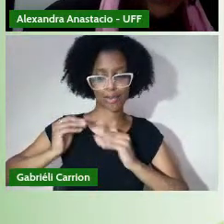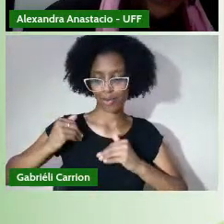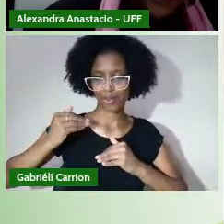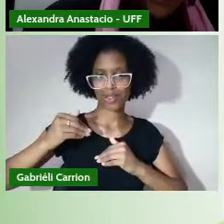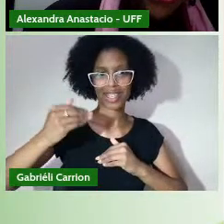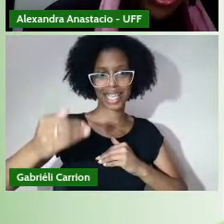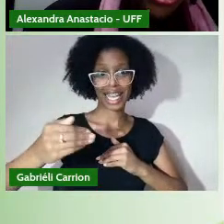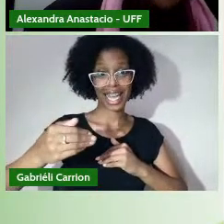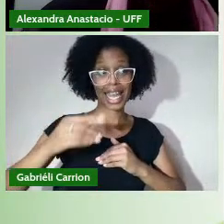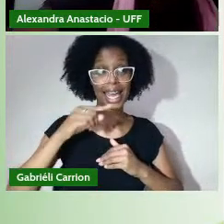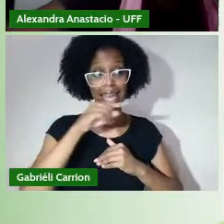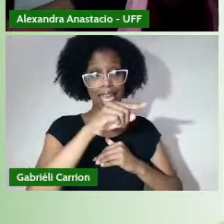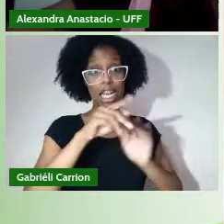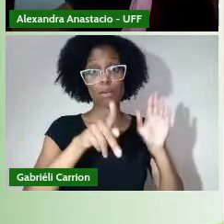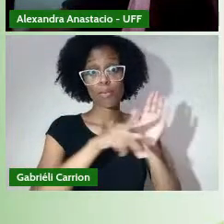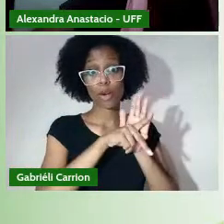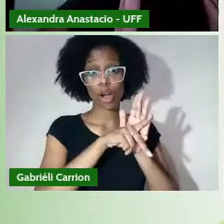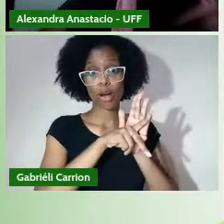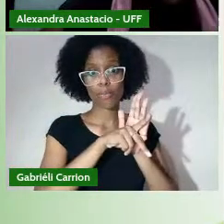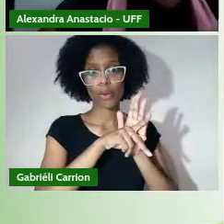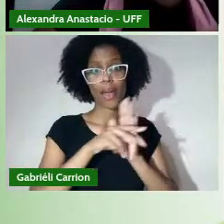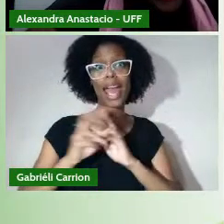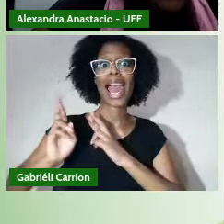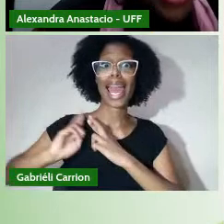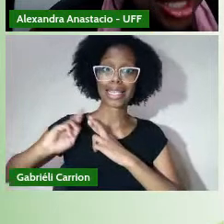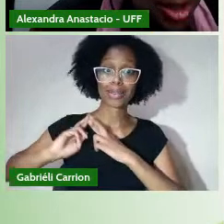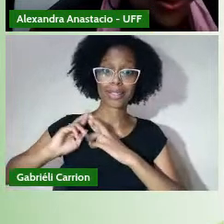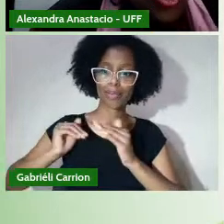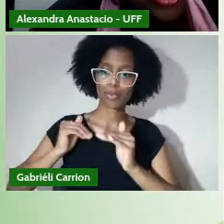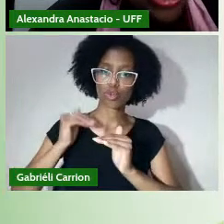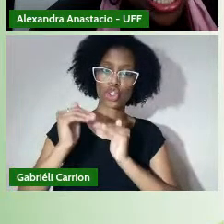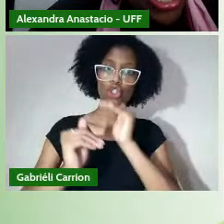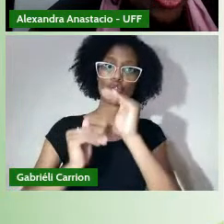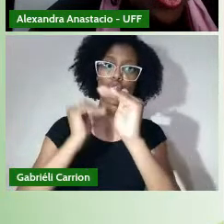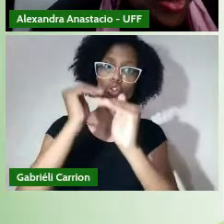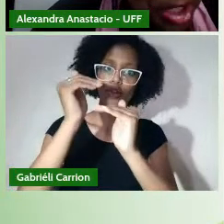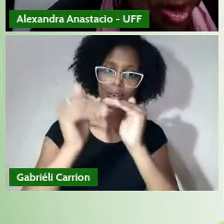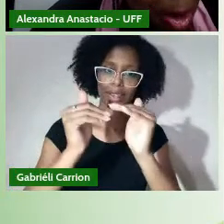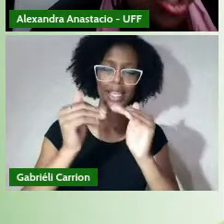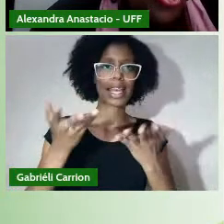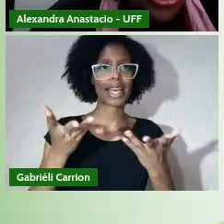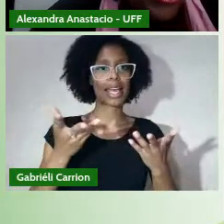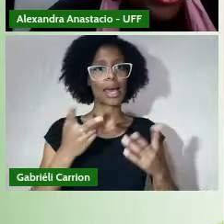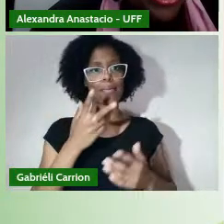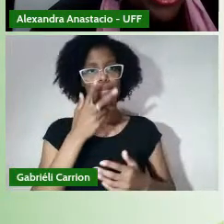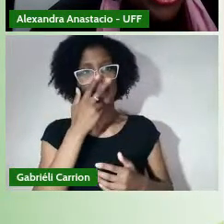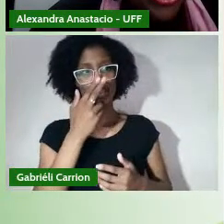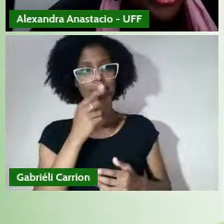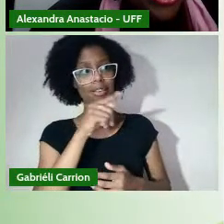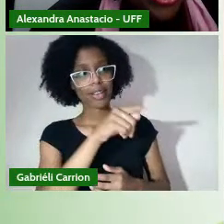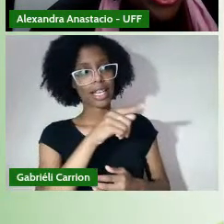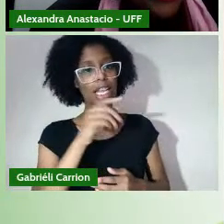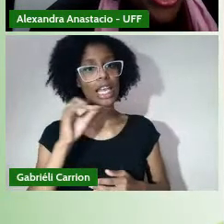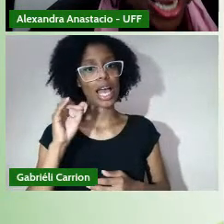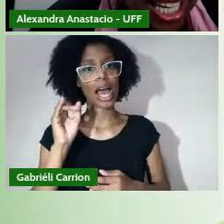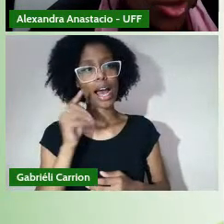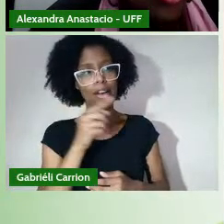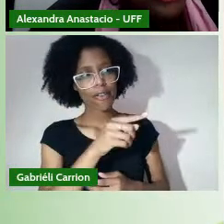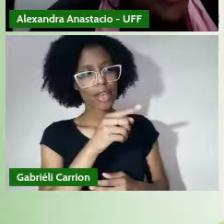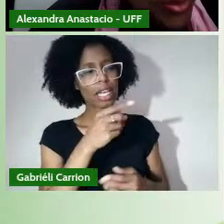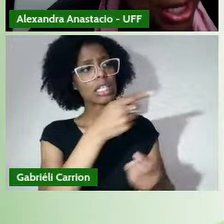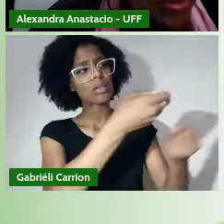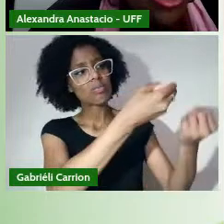formativo. Então, eu estou dando a oportunidade, abrindo a oportunidade de ouvir o estudante e